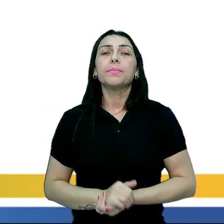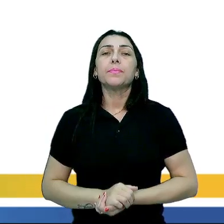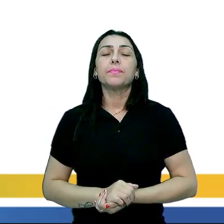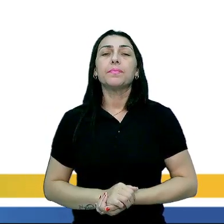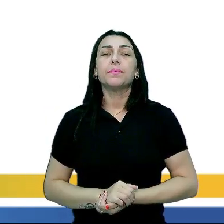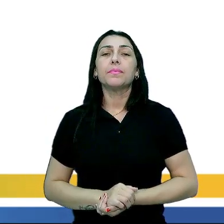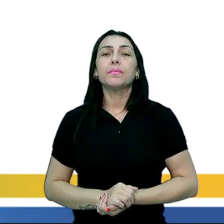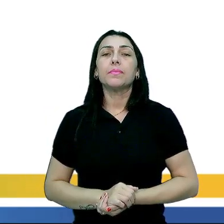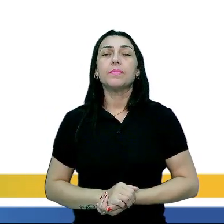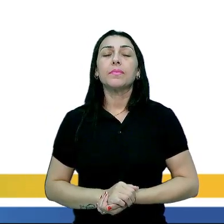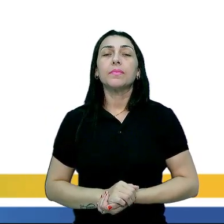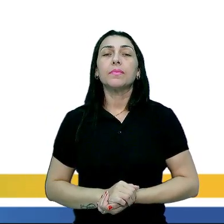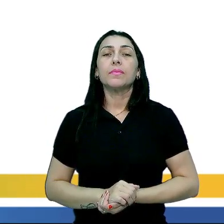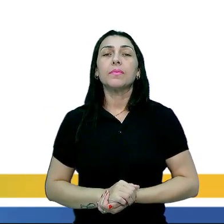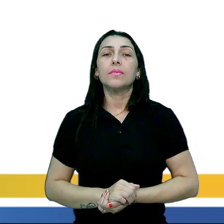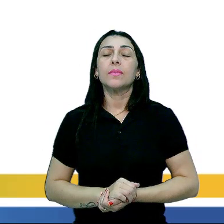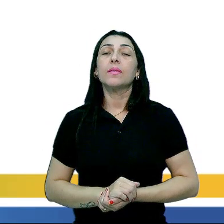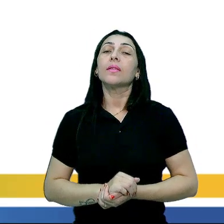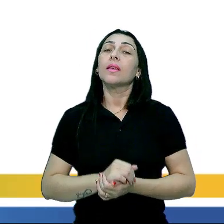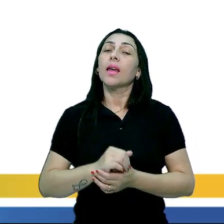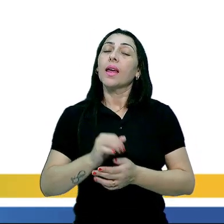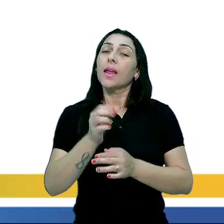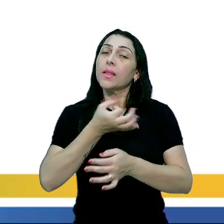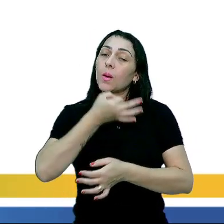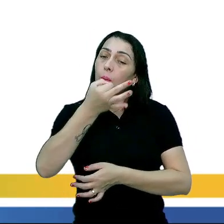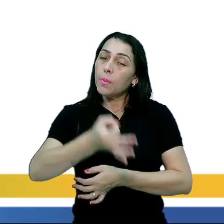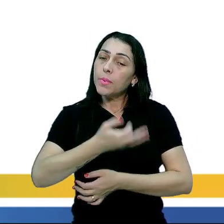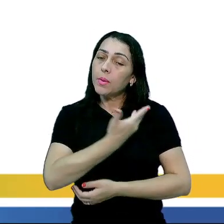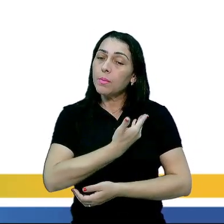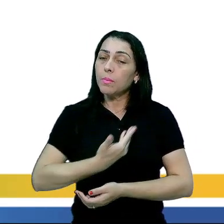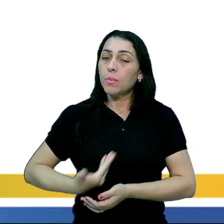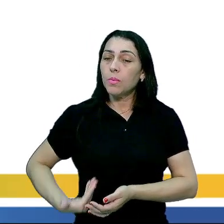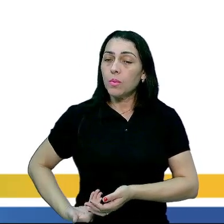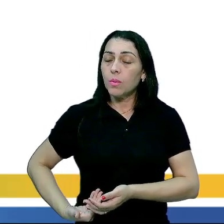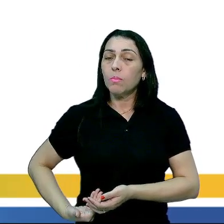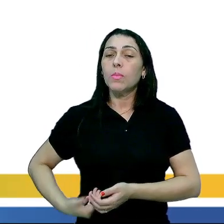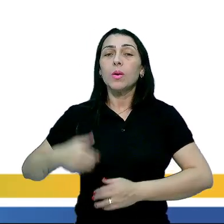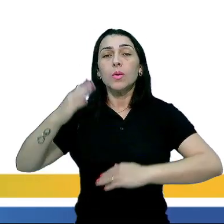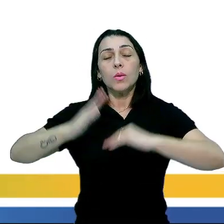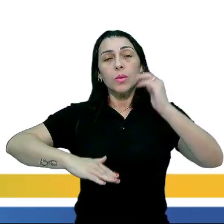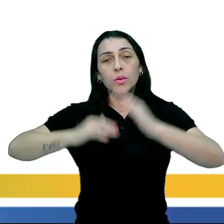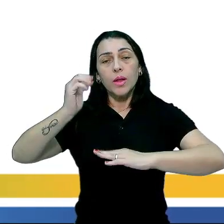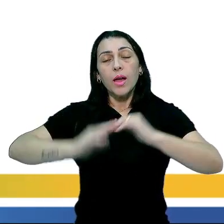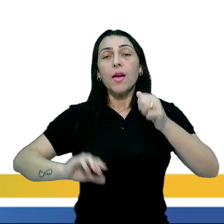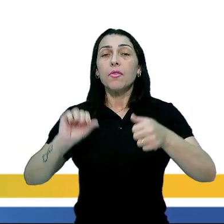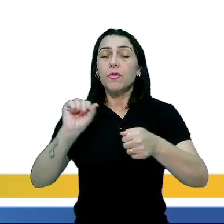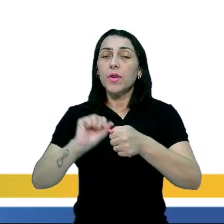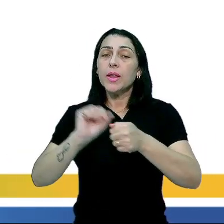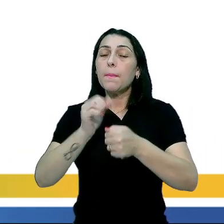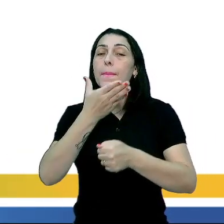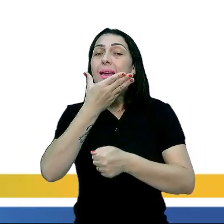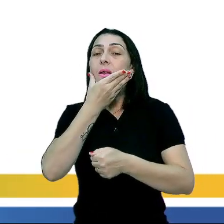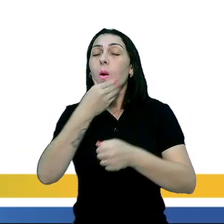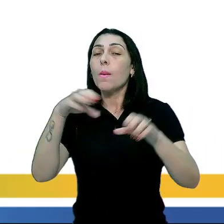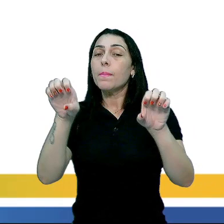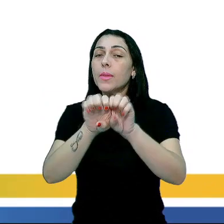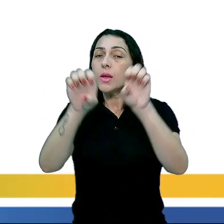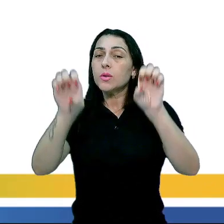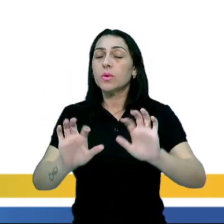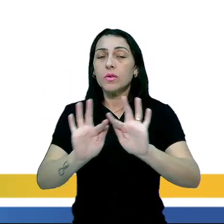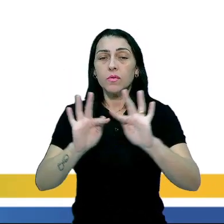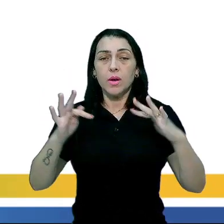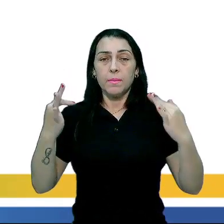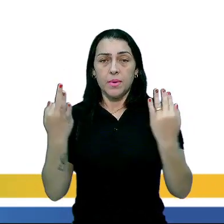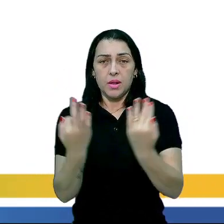Na normatização da opinião pública a respeito da função a ser ocupada pelo homem na estrutura